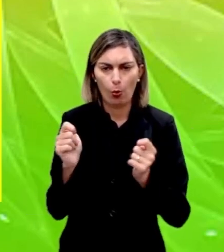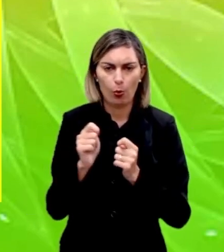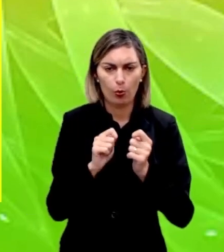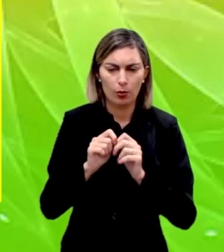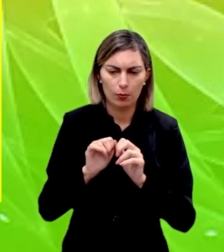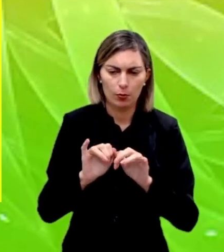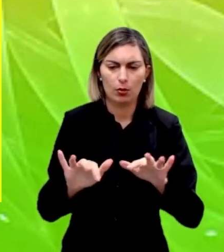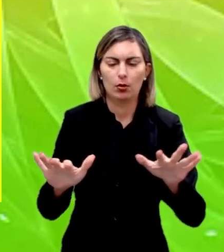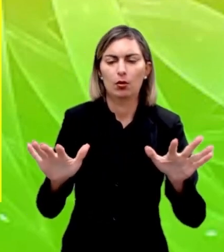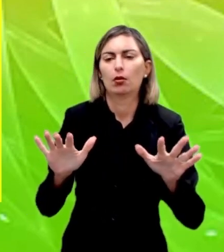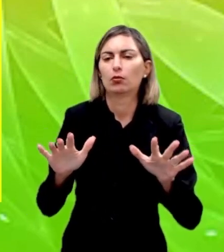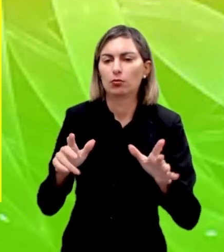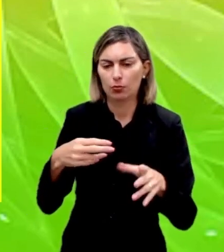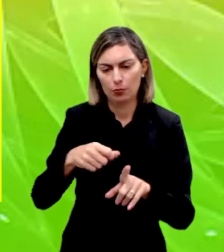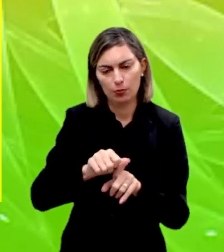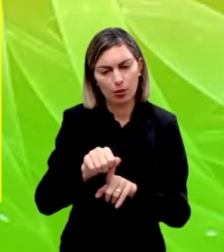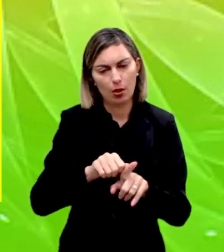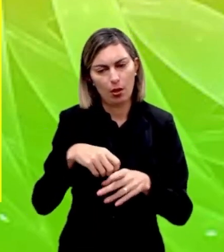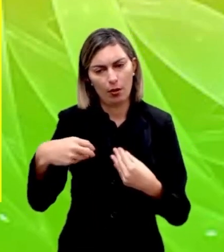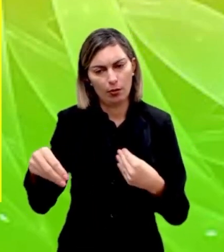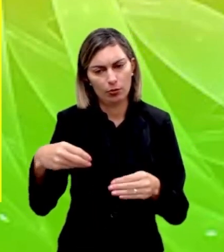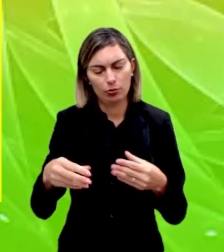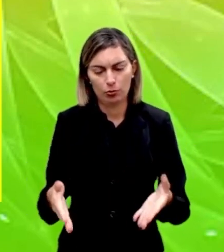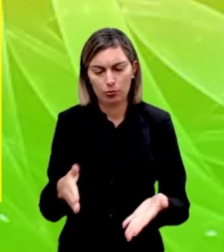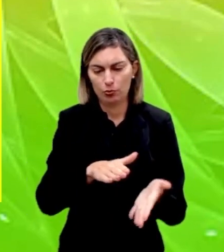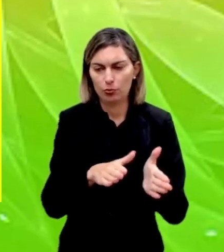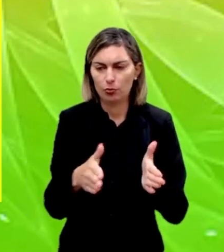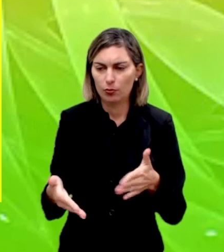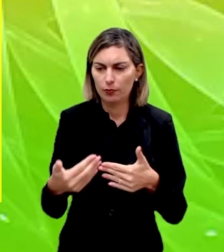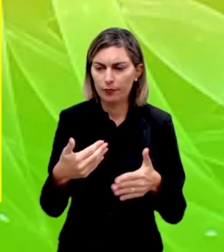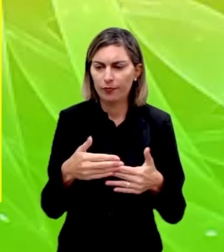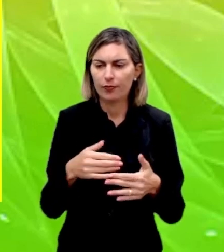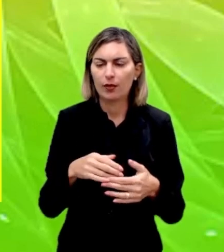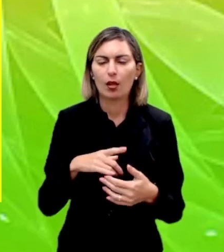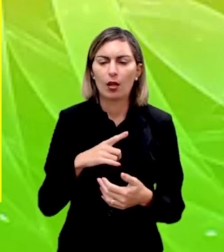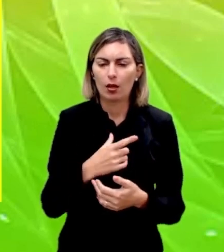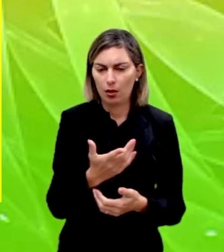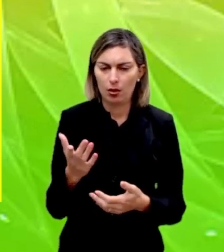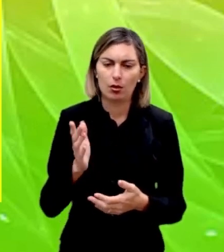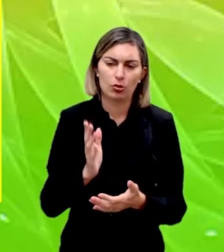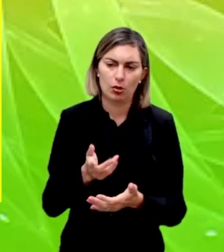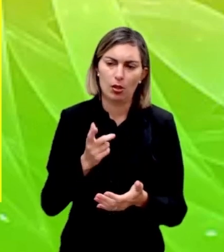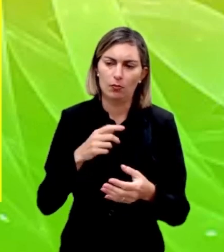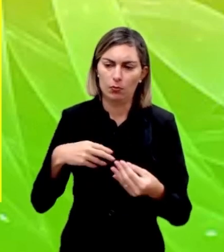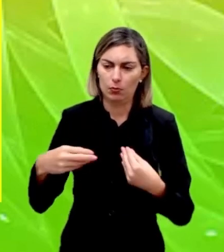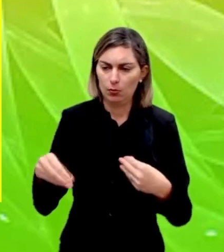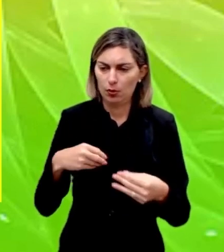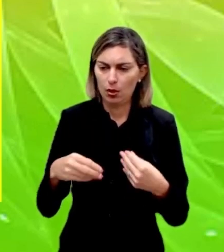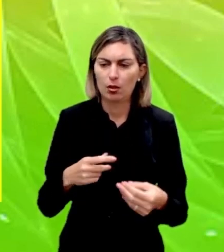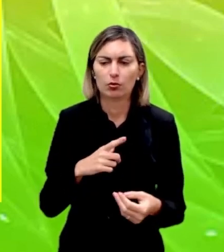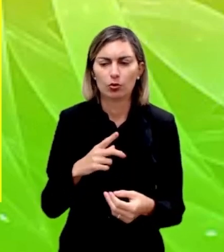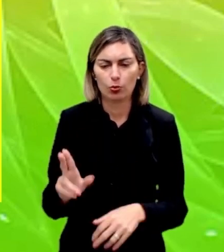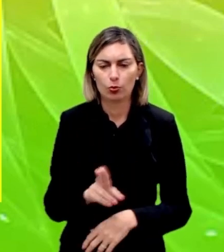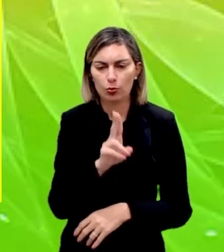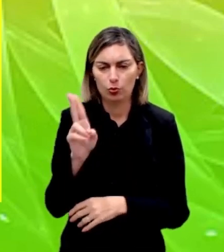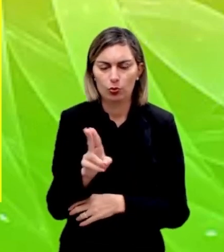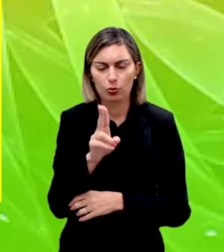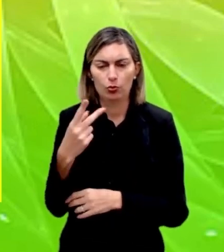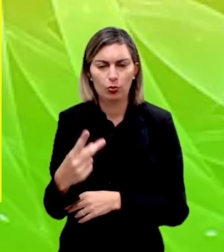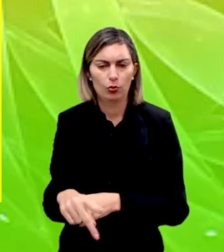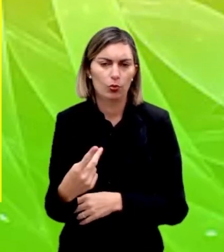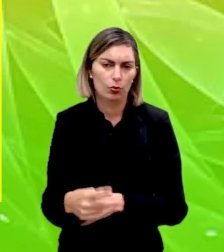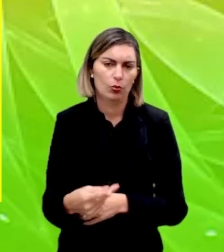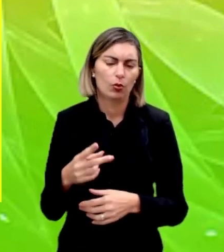ao ramo do plástico e embalagem. Economia circular é aquela que você já está com o plástico, você dá uma utilização a ele ou bota